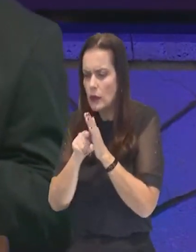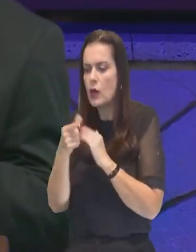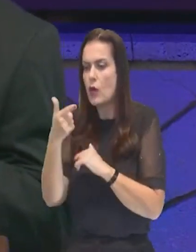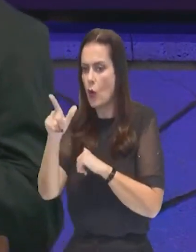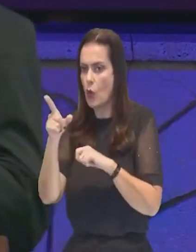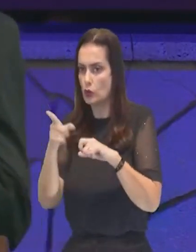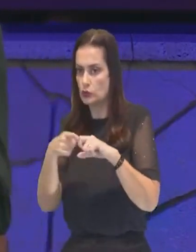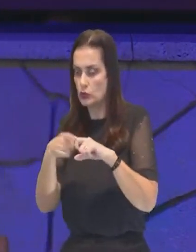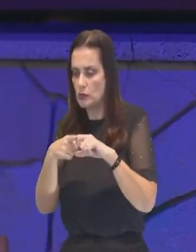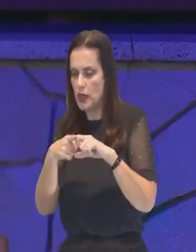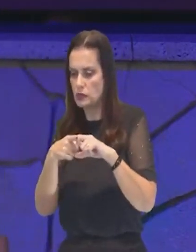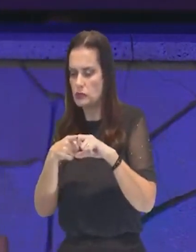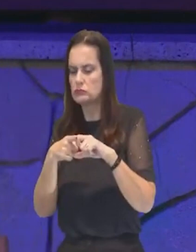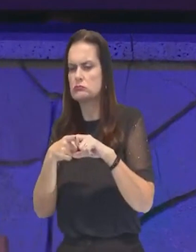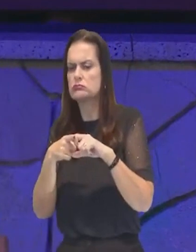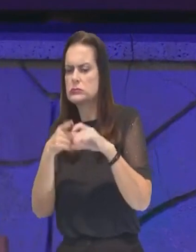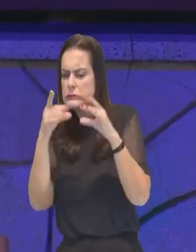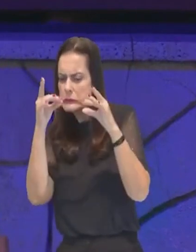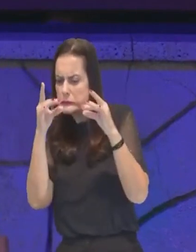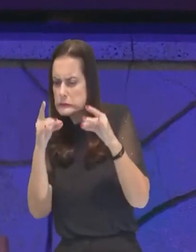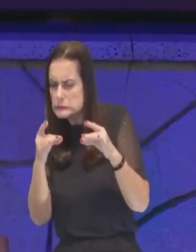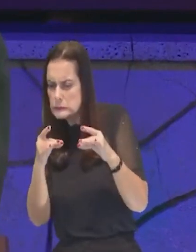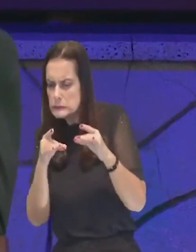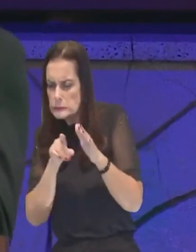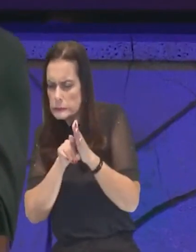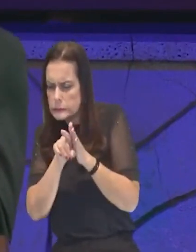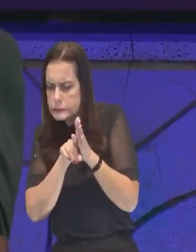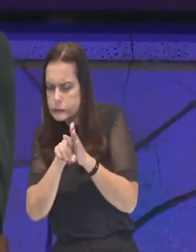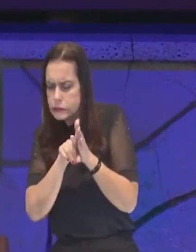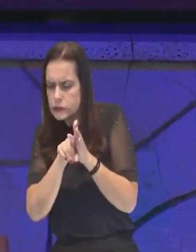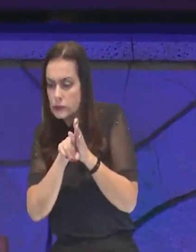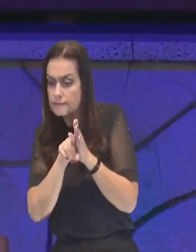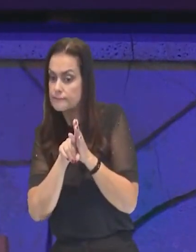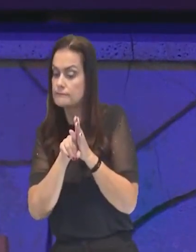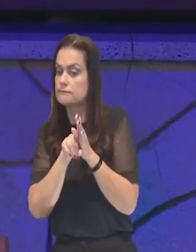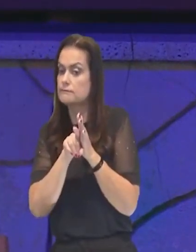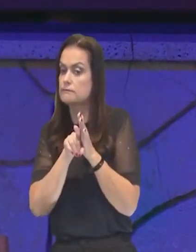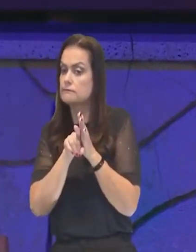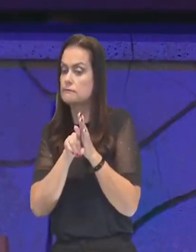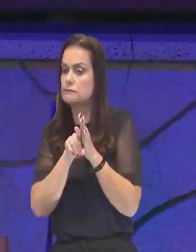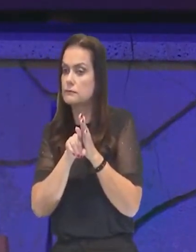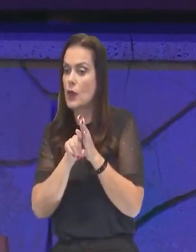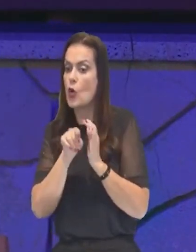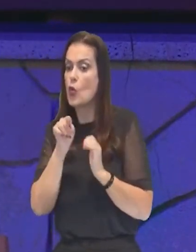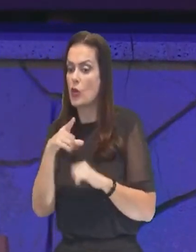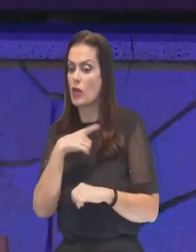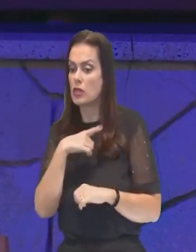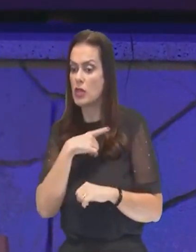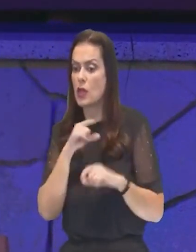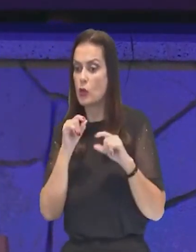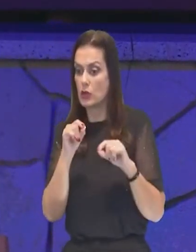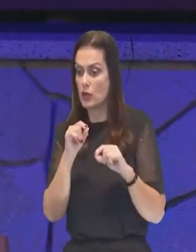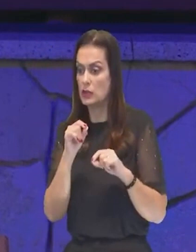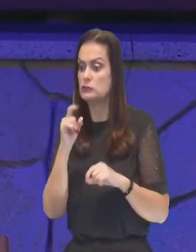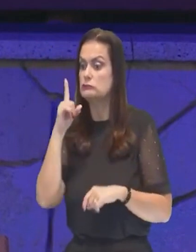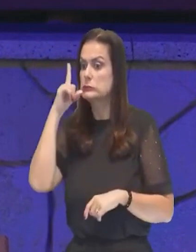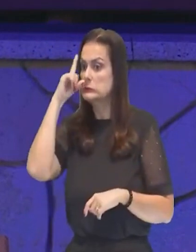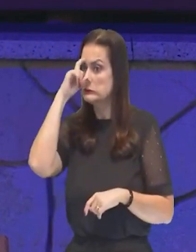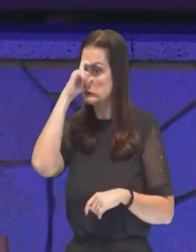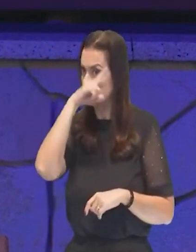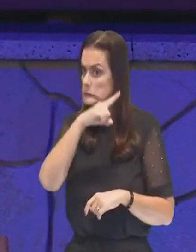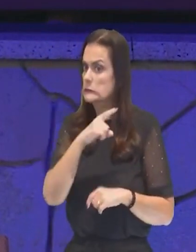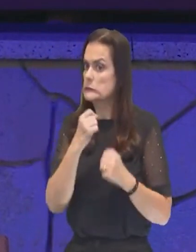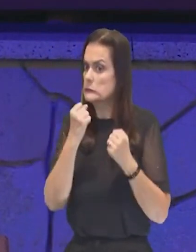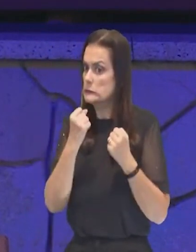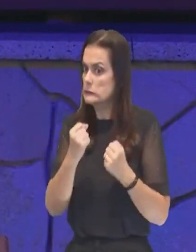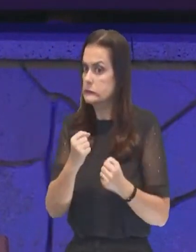médico, um especialista, Deus me colocou na mão de um especialista e disse assim: olha, o que você tem é grave. Você está